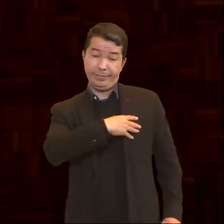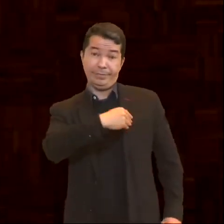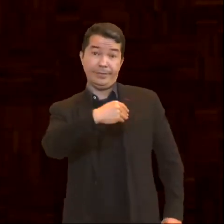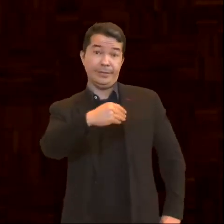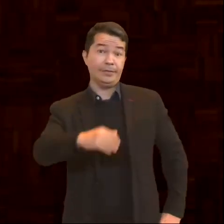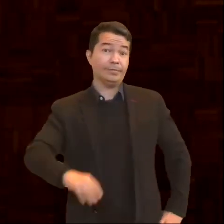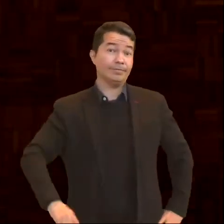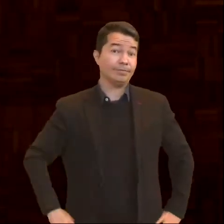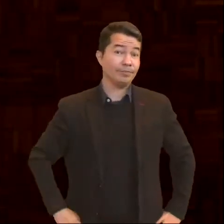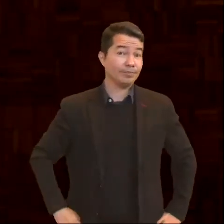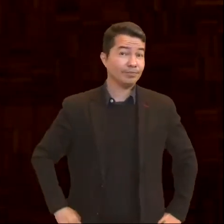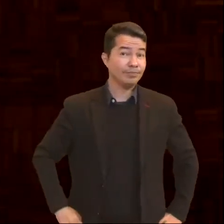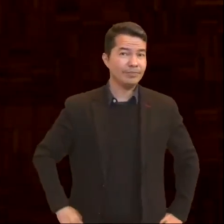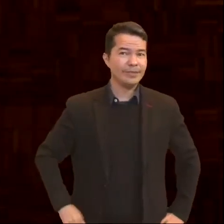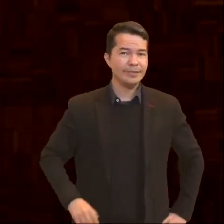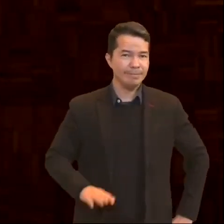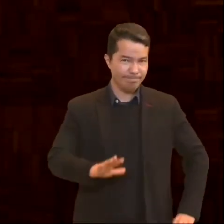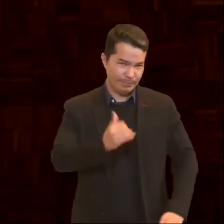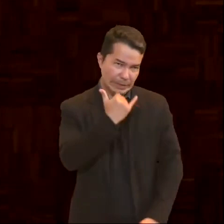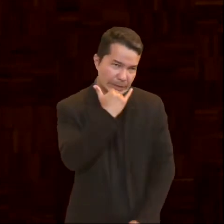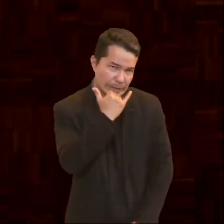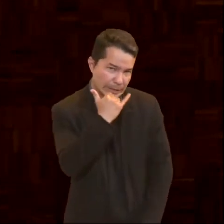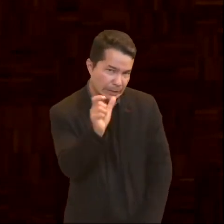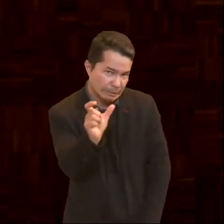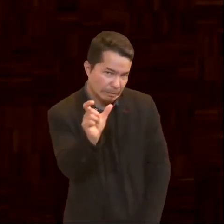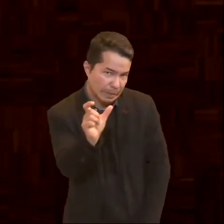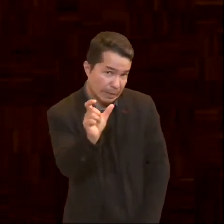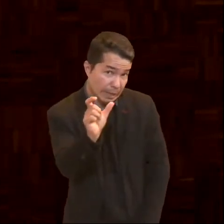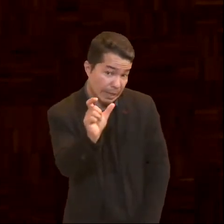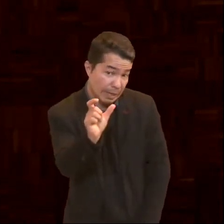voluntariamente, eu vou falar uma palavra feia aqui,